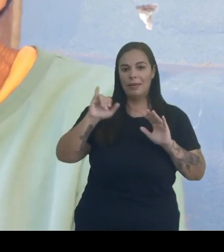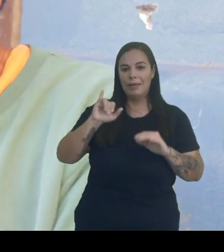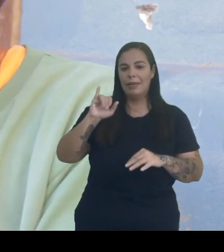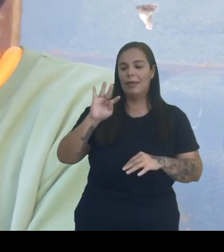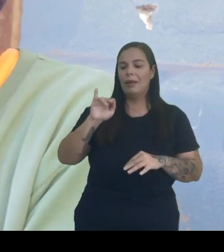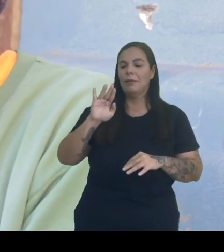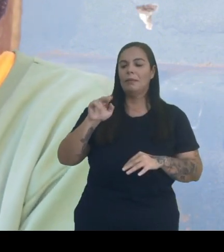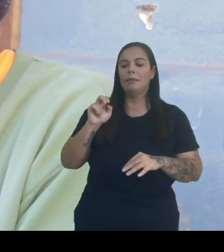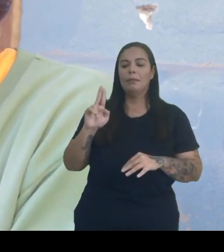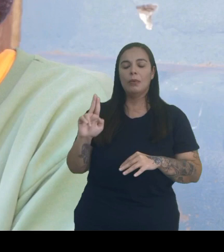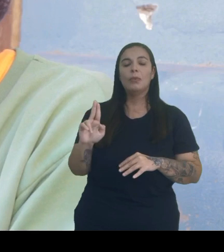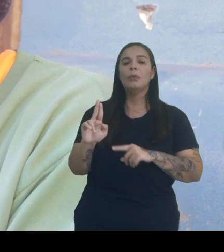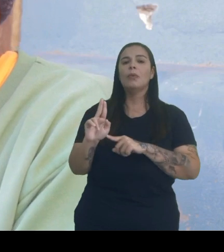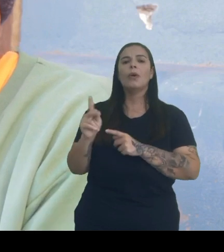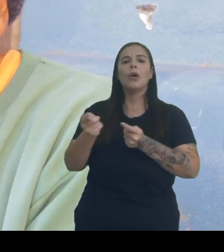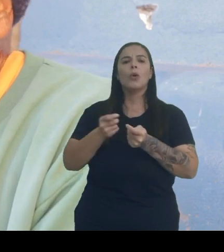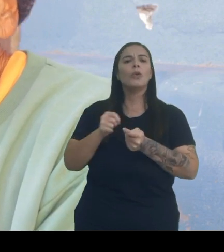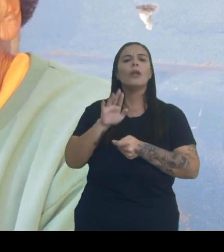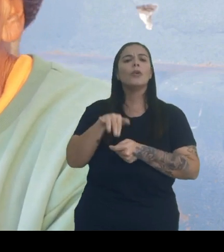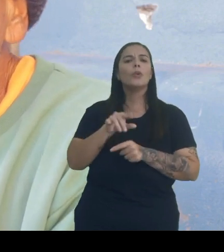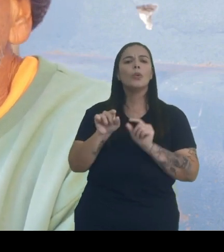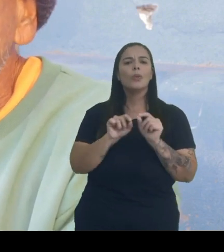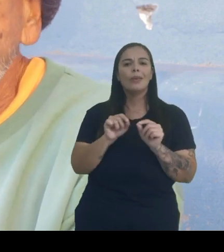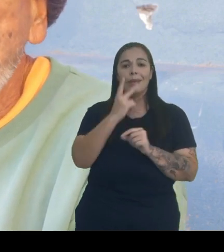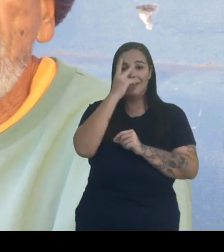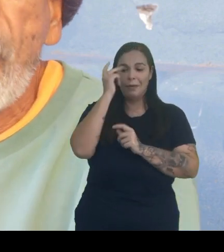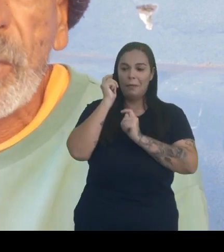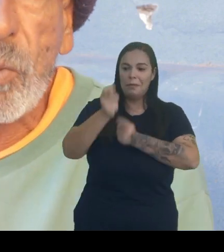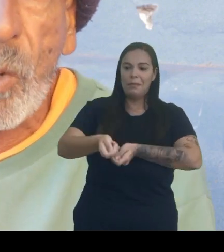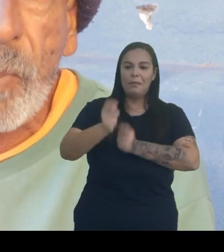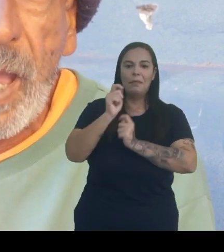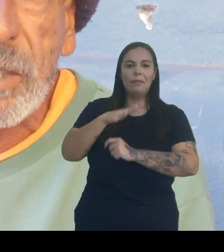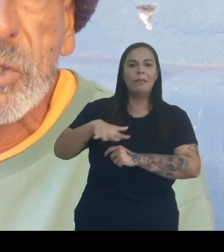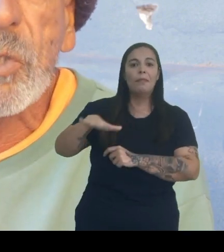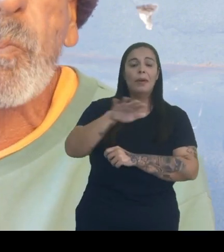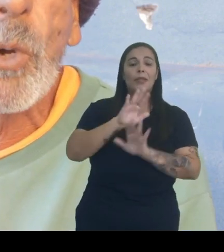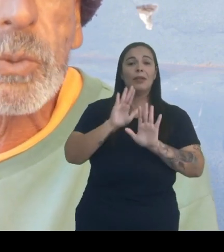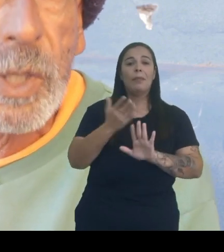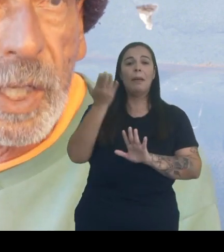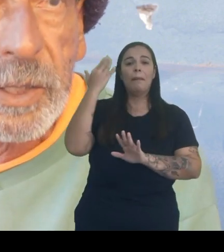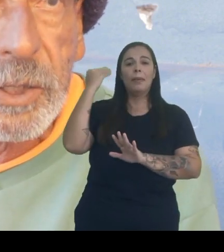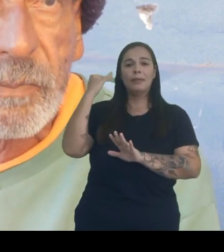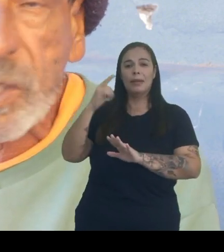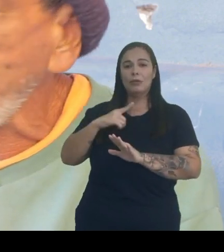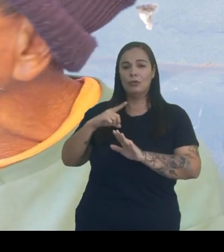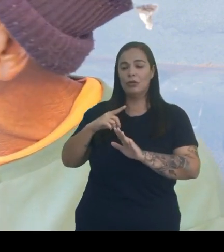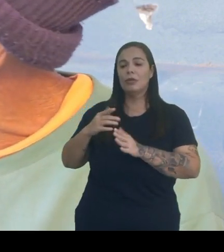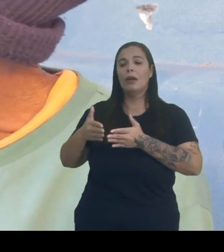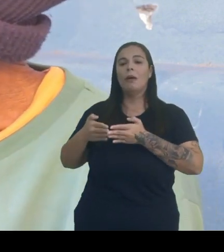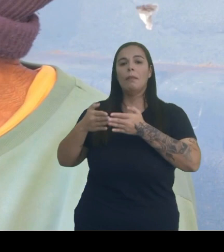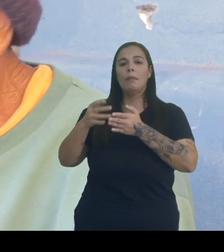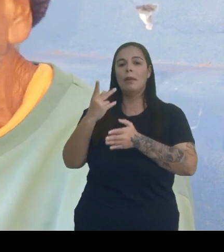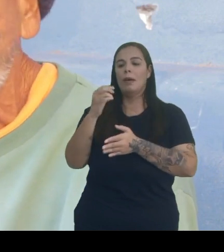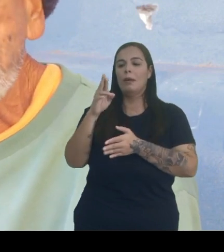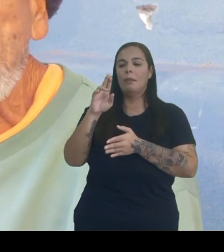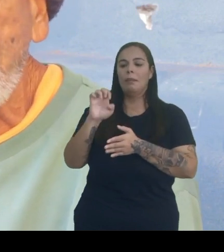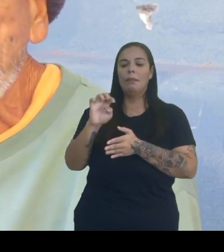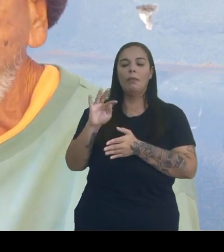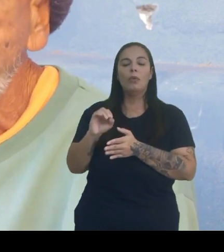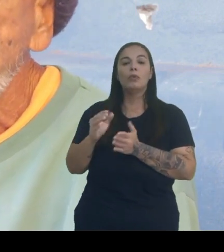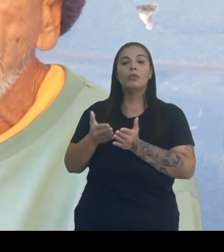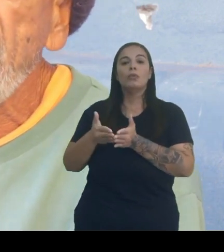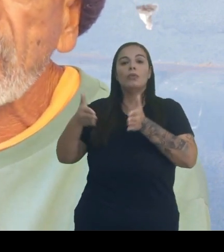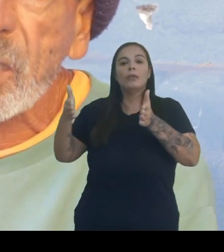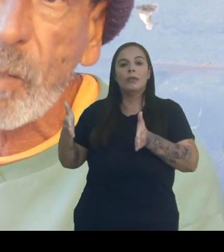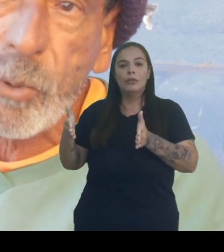dominado pela pesca. Só que na época do meu pai, tinha o Porto Grande, que era ali em frente àquele hotel, fica aqueles quiosques